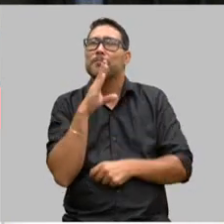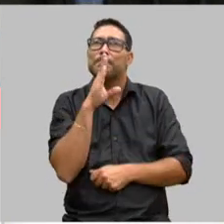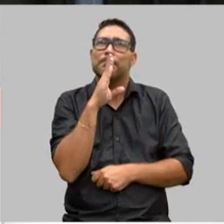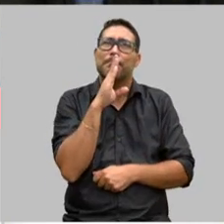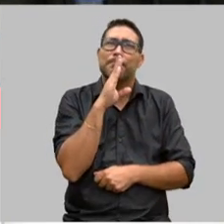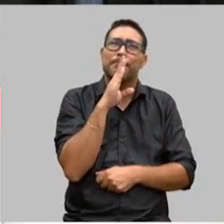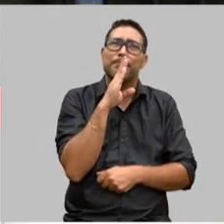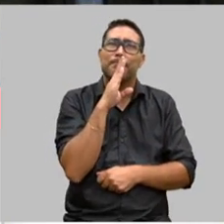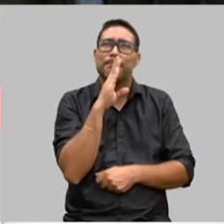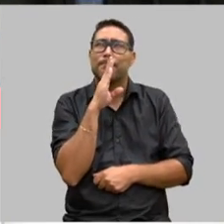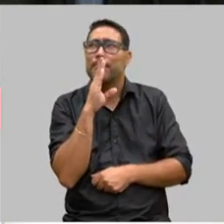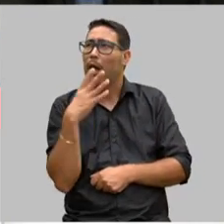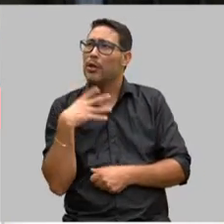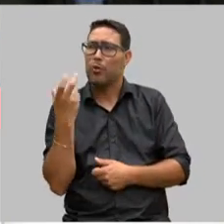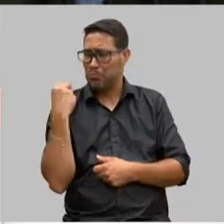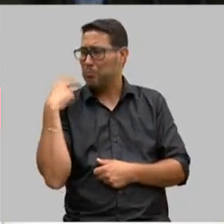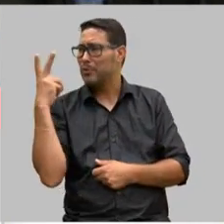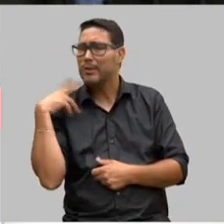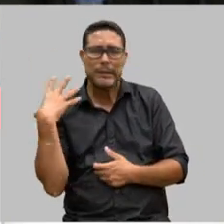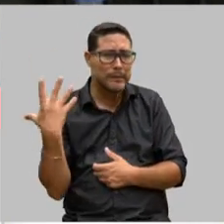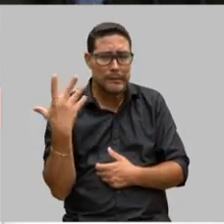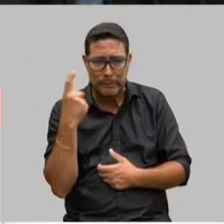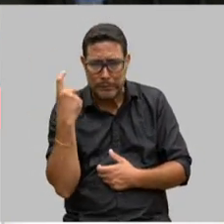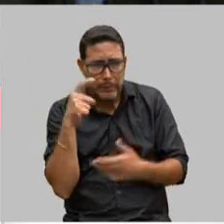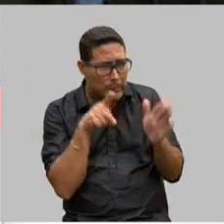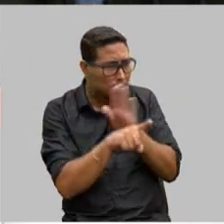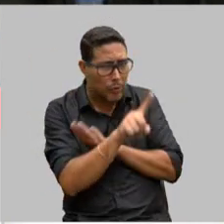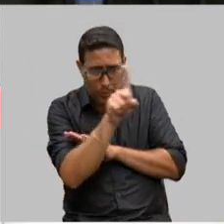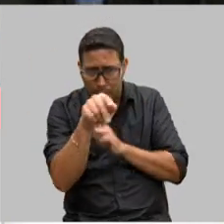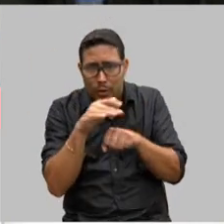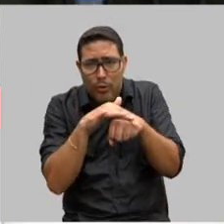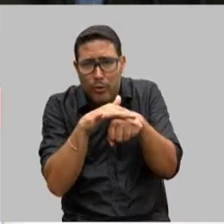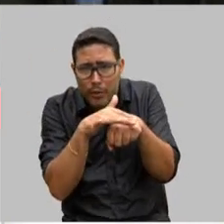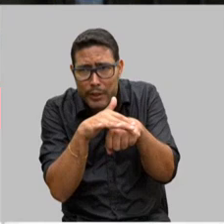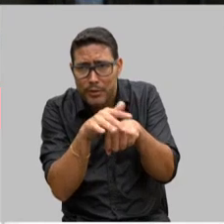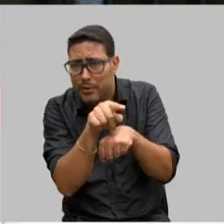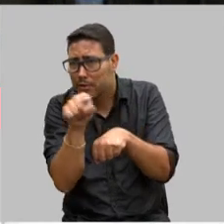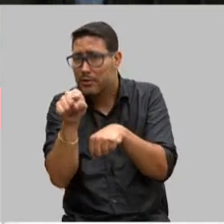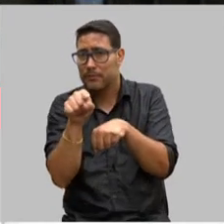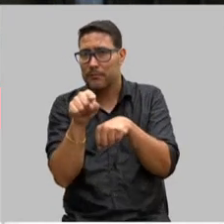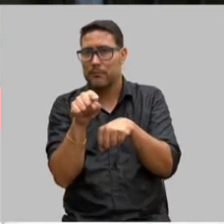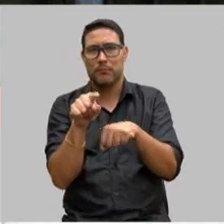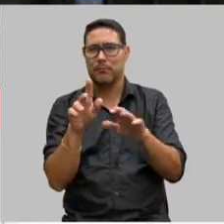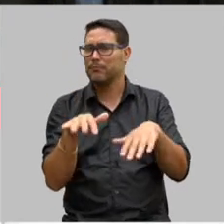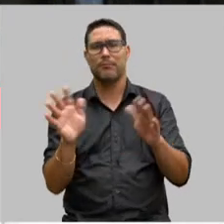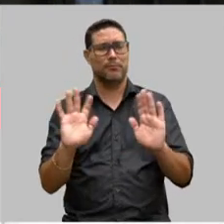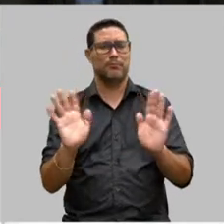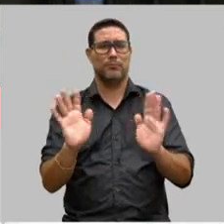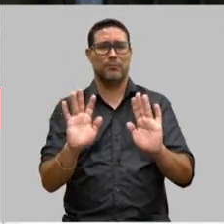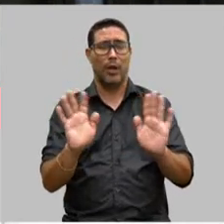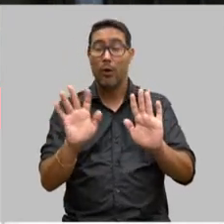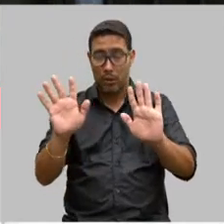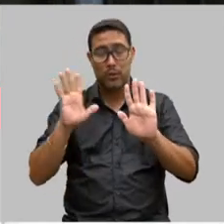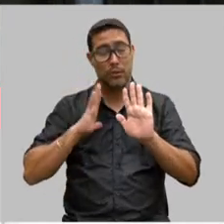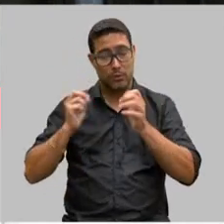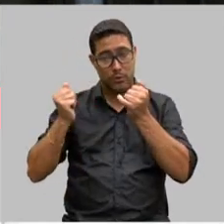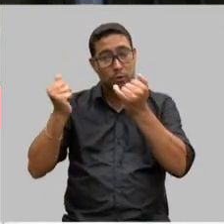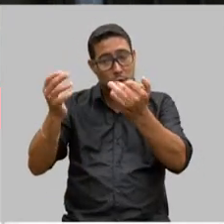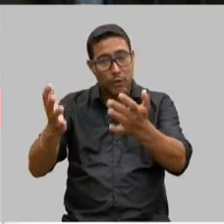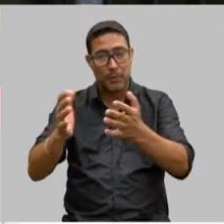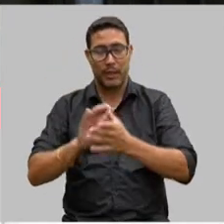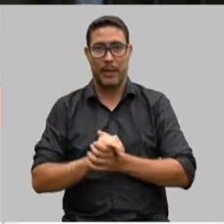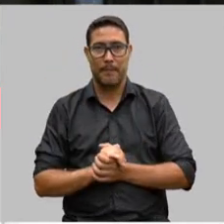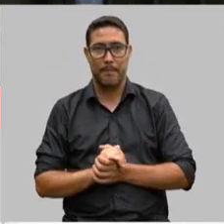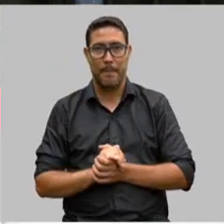ficou preocupado, falou, o senhor está passando mal? Aí ele falou assim, não, deixa eu explicar. É porque